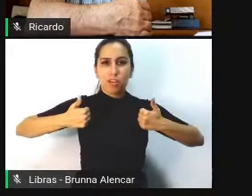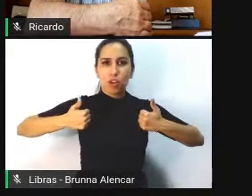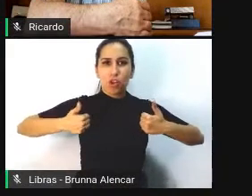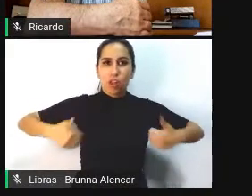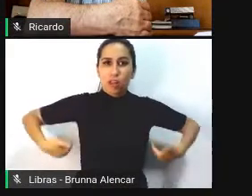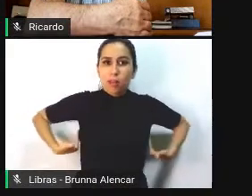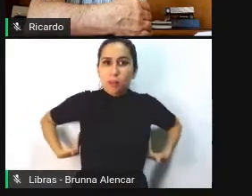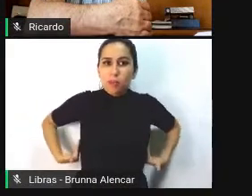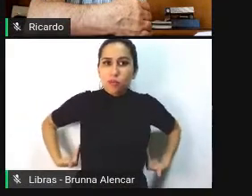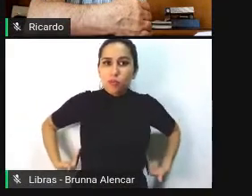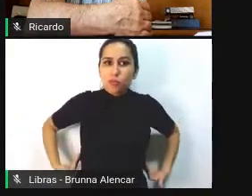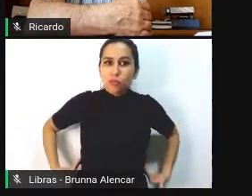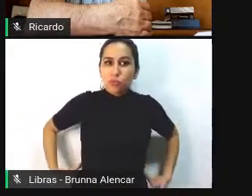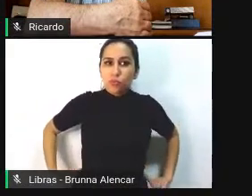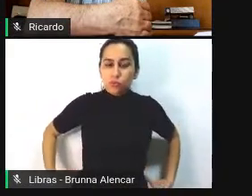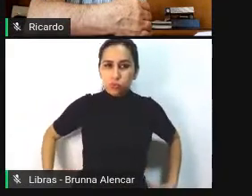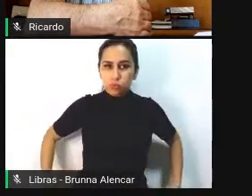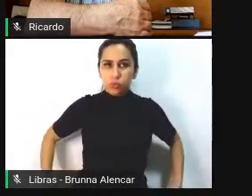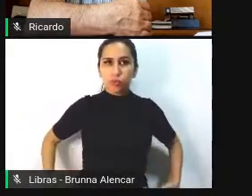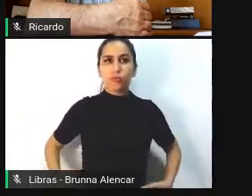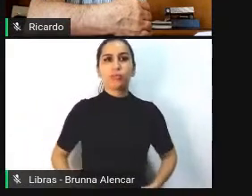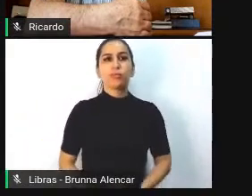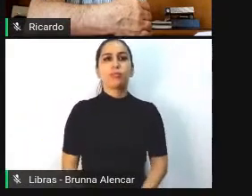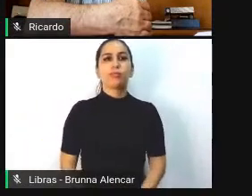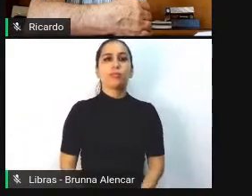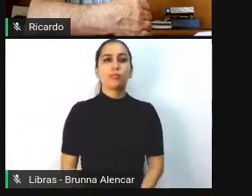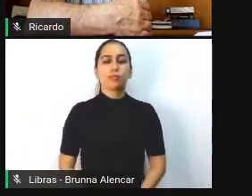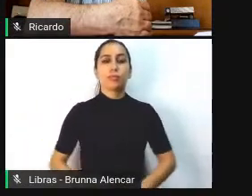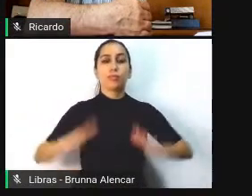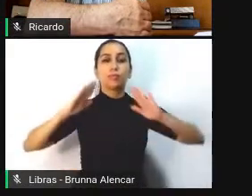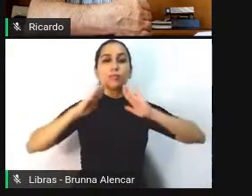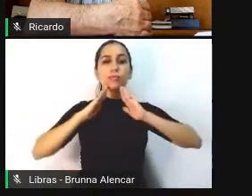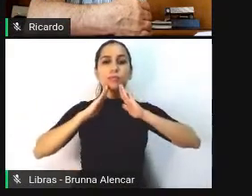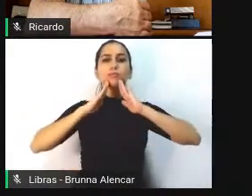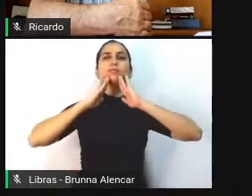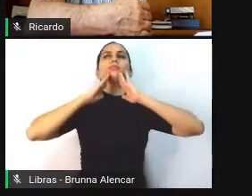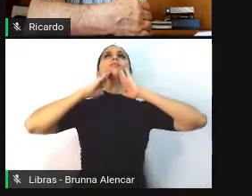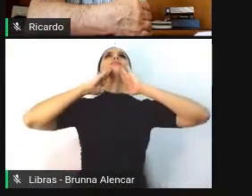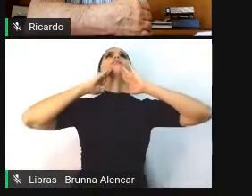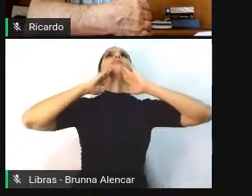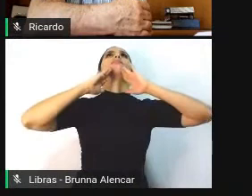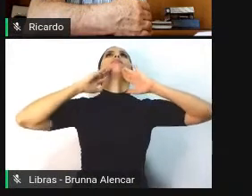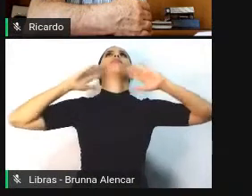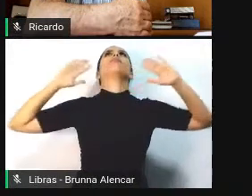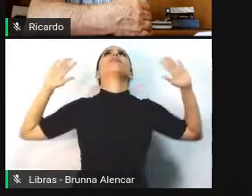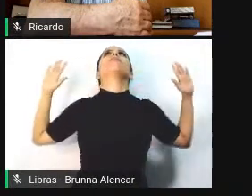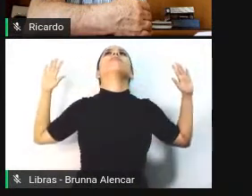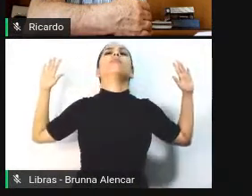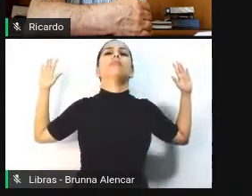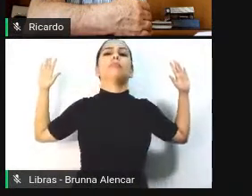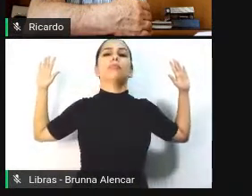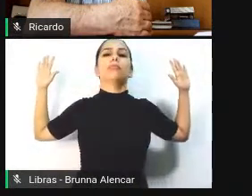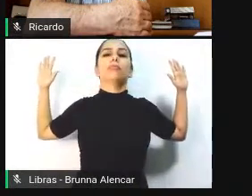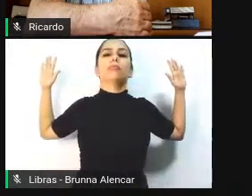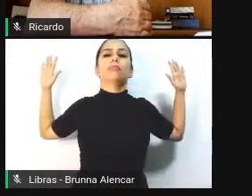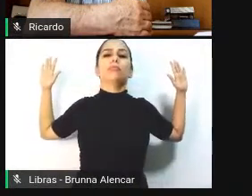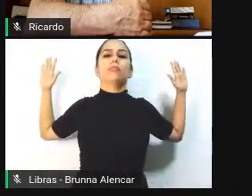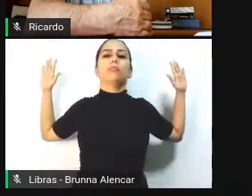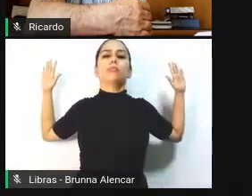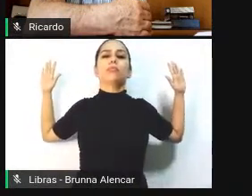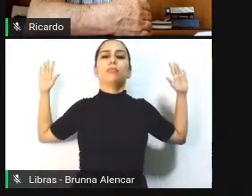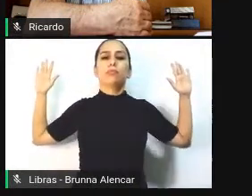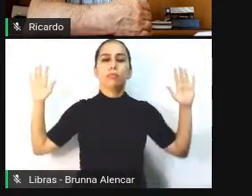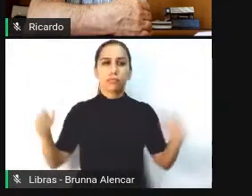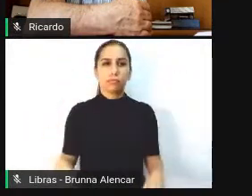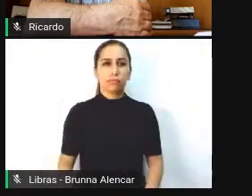lordose lombar, né? Ela joga a minha cervical para trás, porque eu estou sem travesseiro, né?